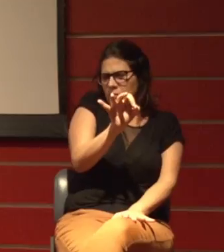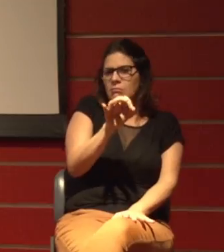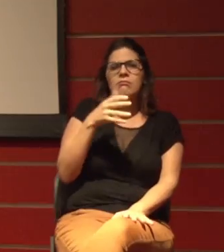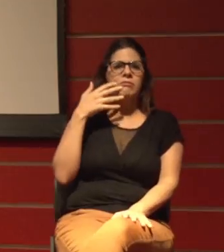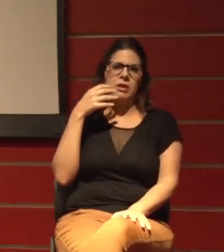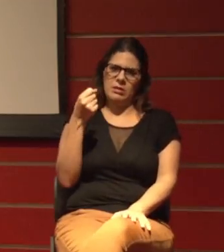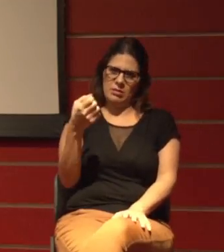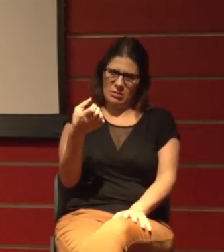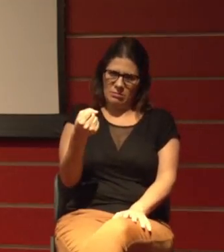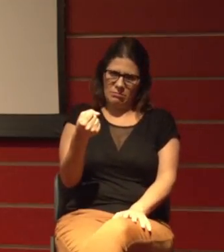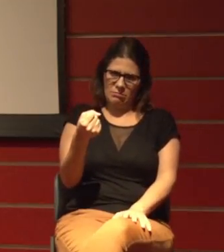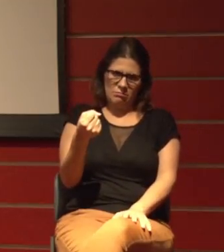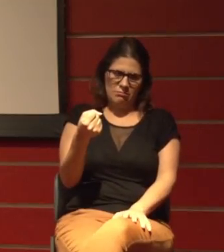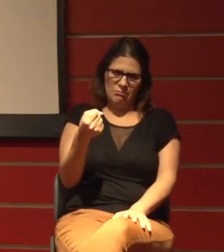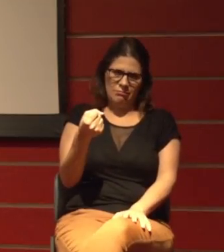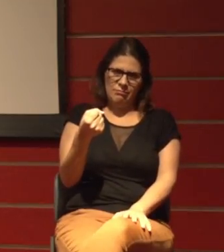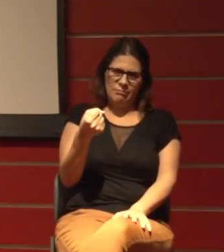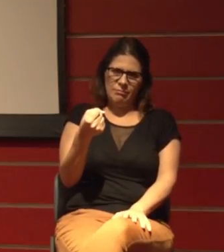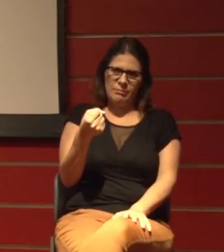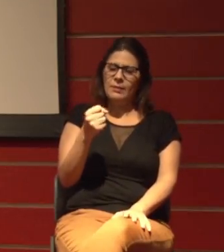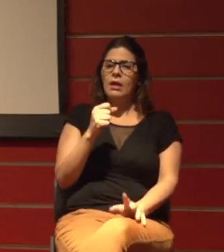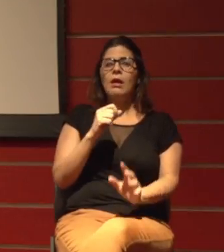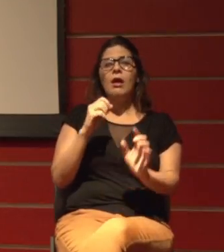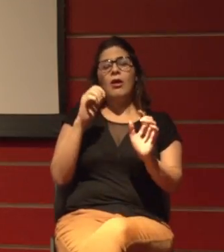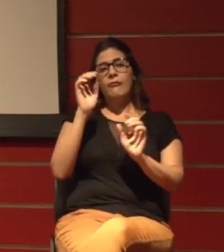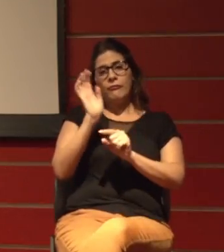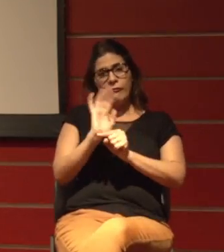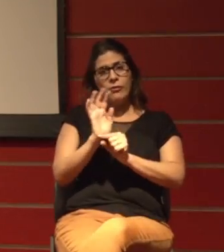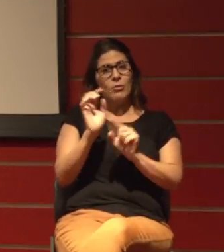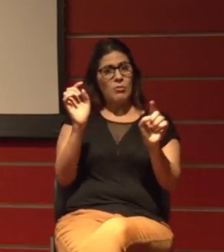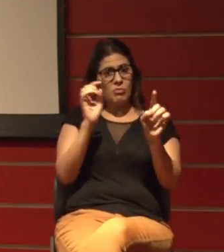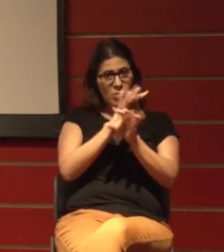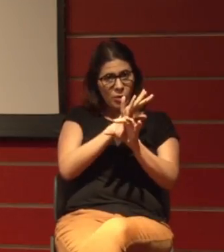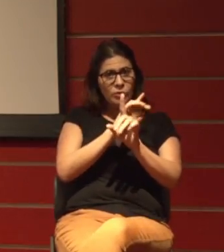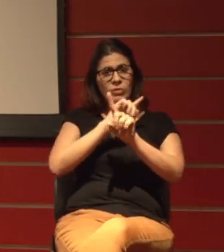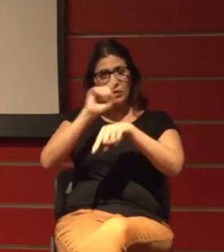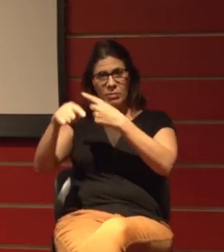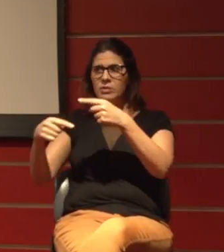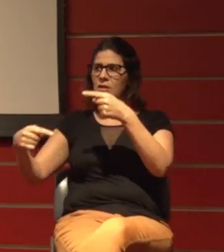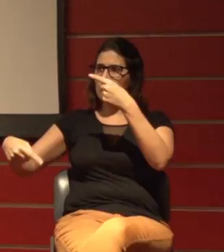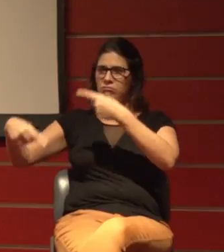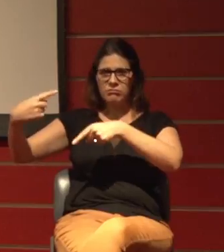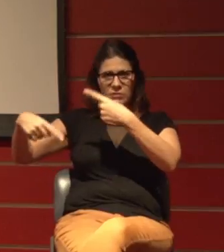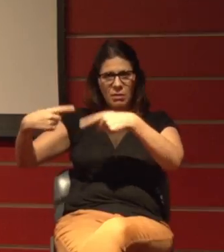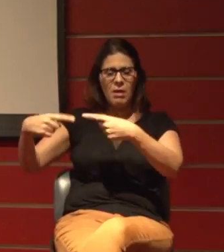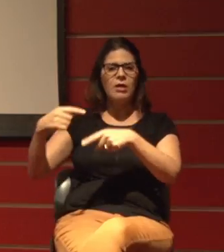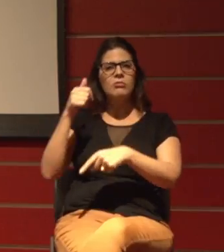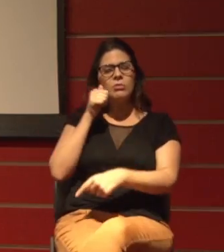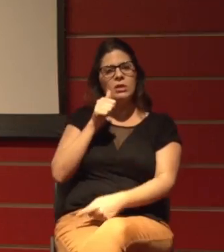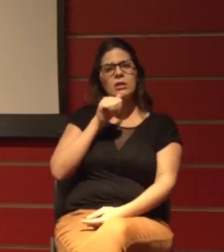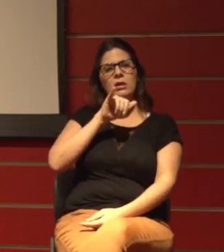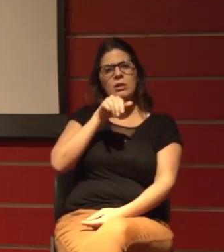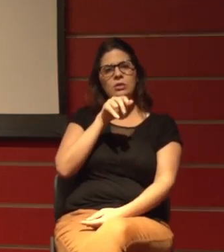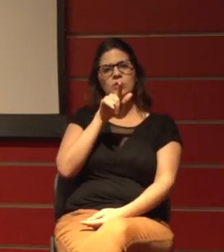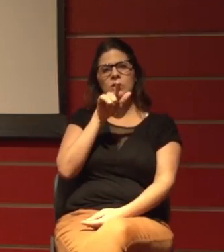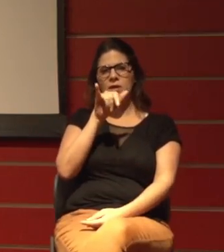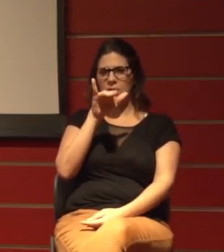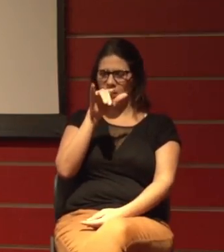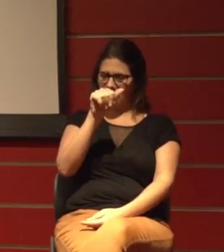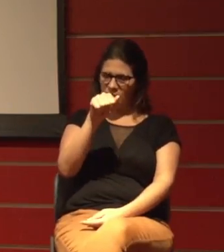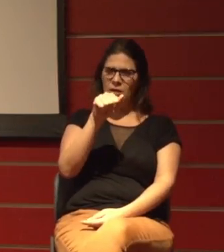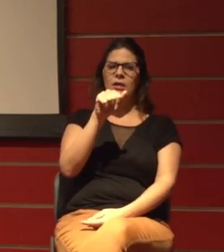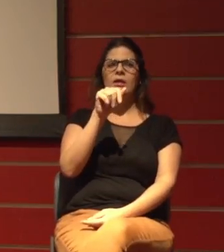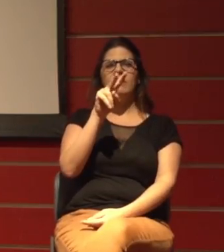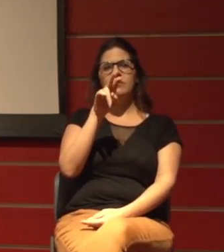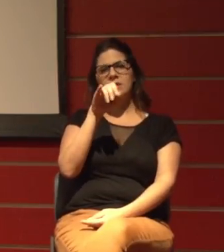brancas e e e logo após o filme ocorreria um debate né com a cineasta Juliana Vicente com o cineasta